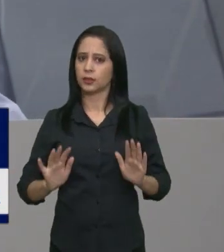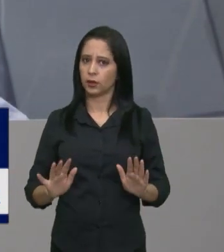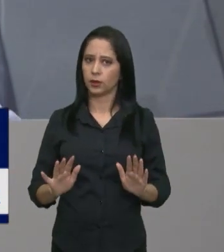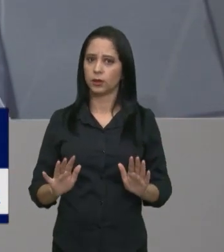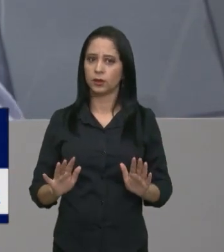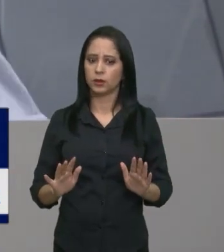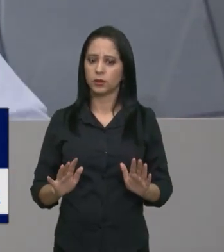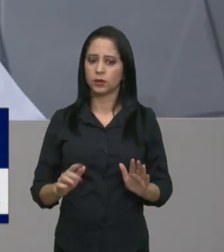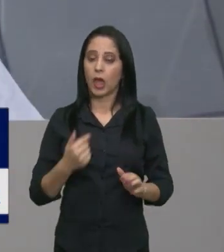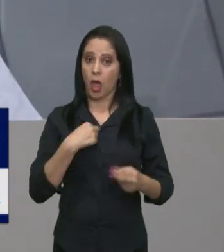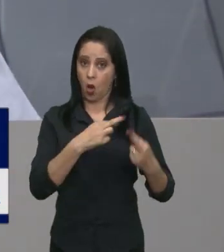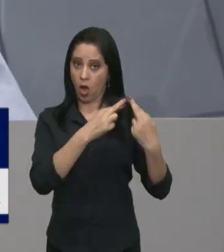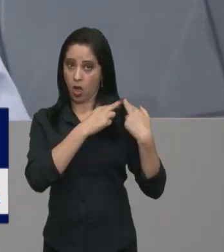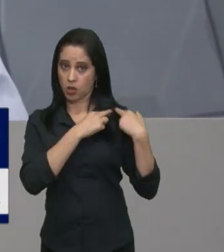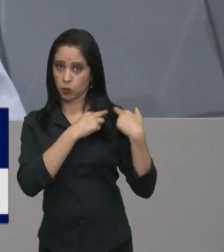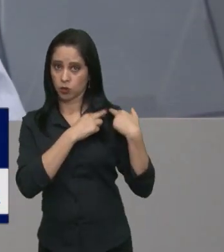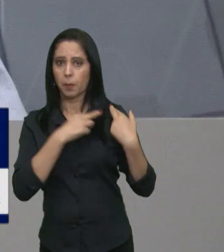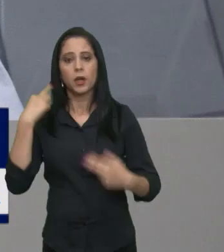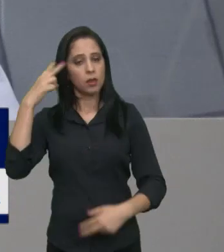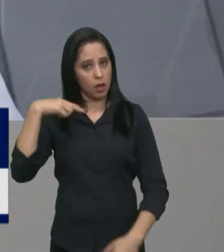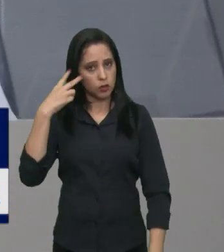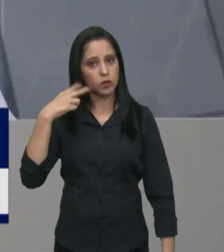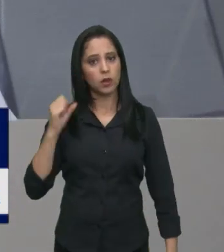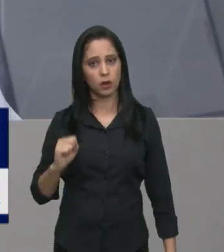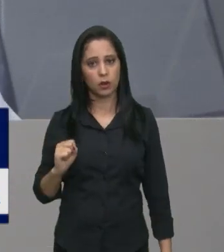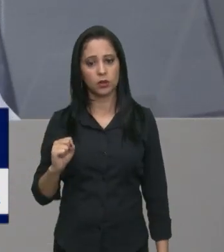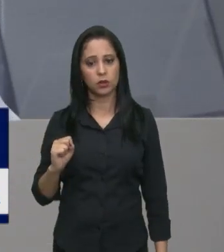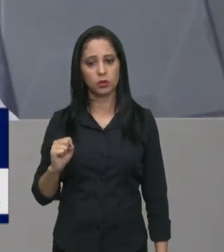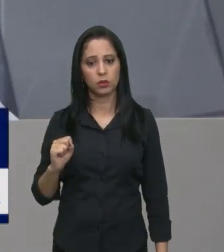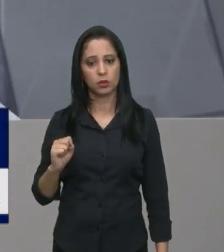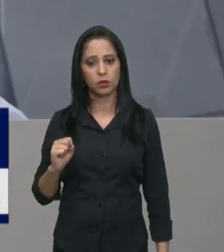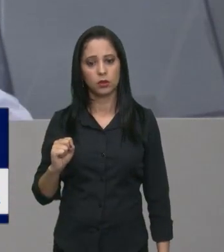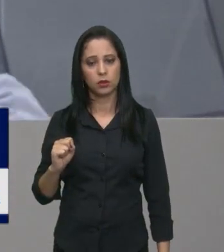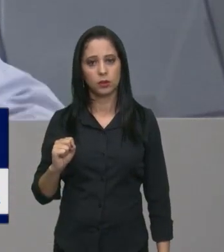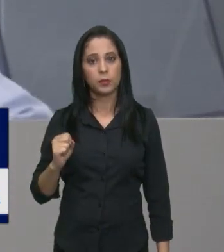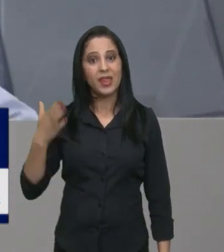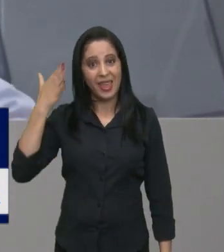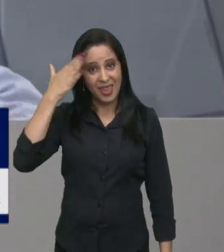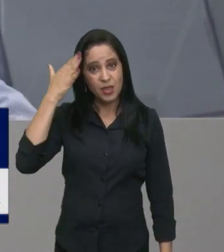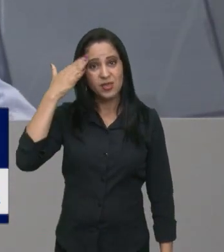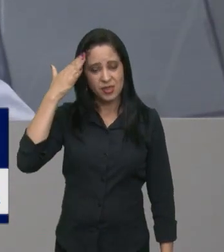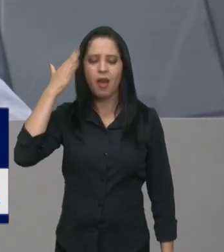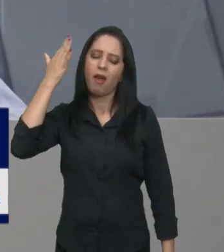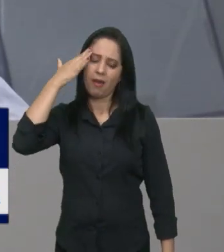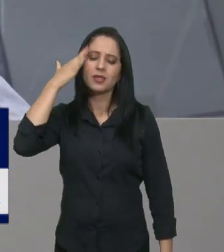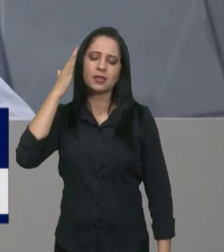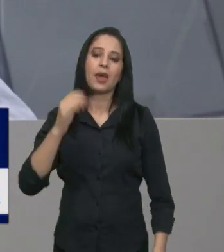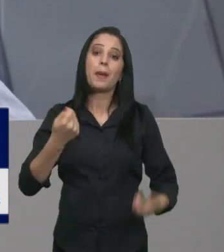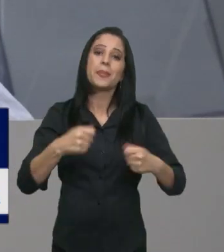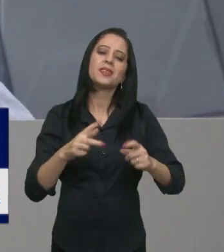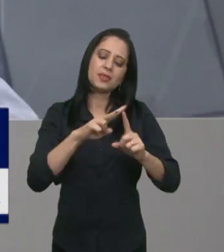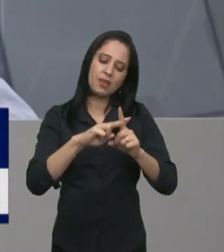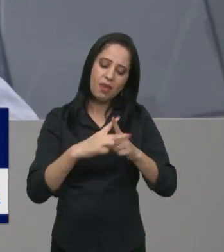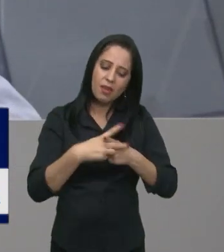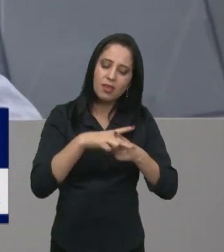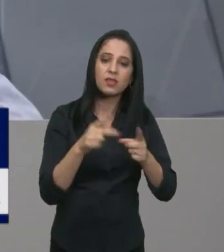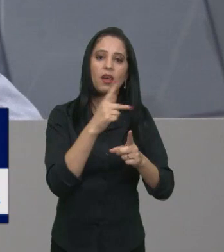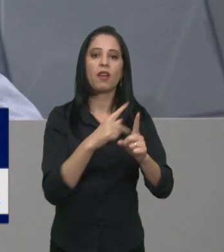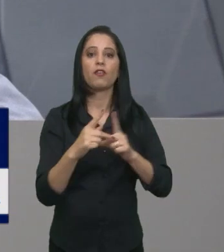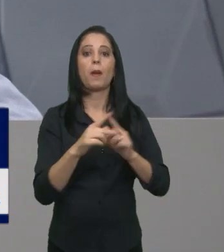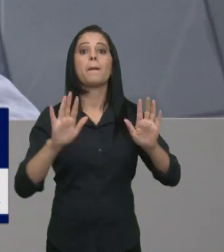posso ter a responsabilidade como vereador de saber que é necessário fazer alguma reforma. Mas cadê o